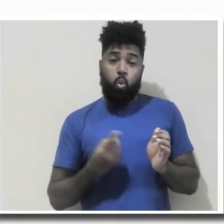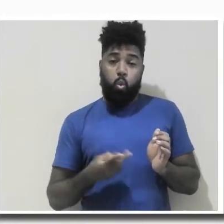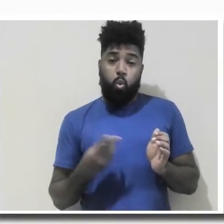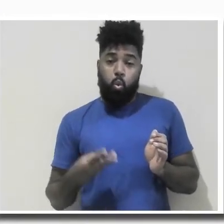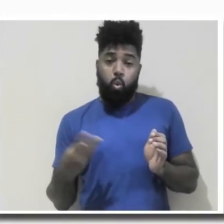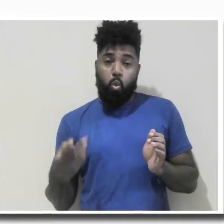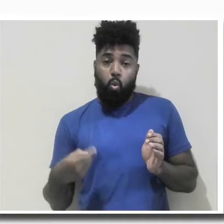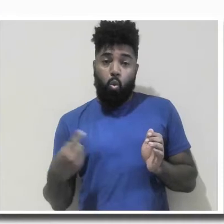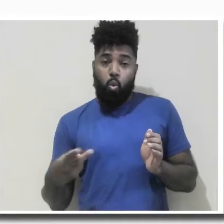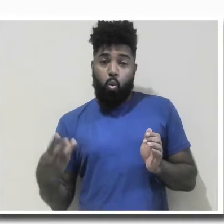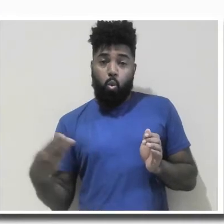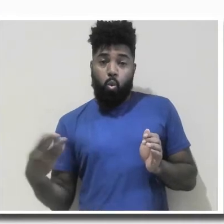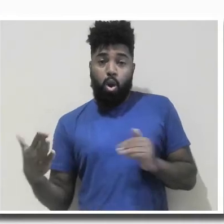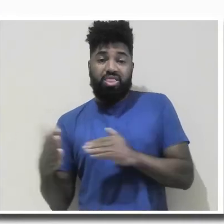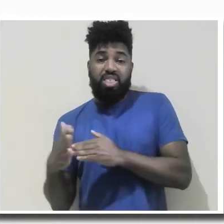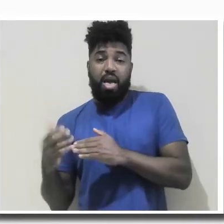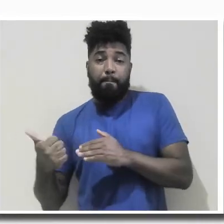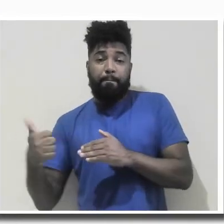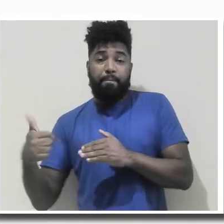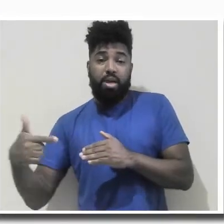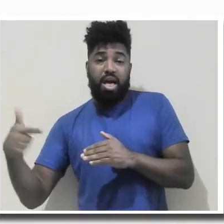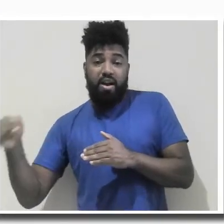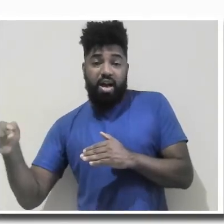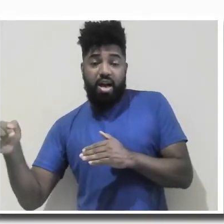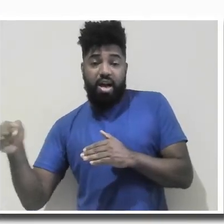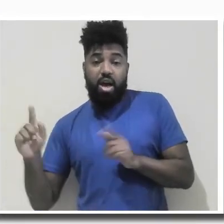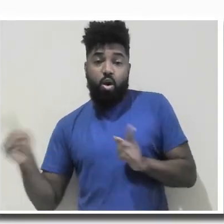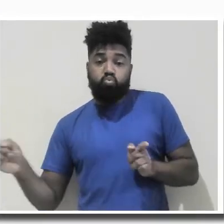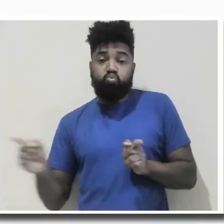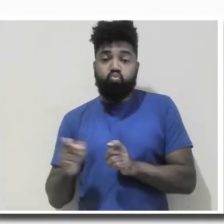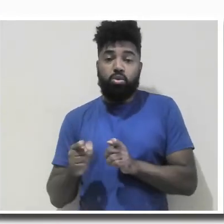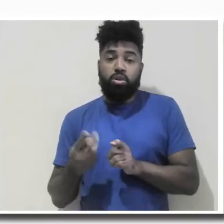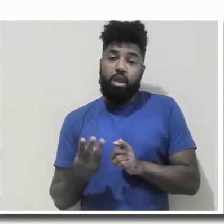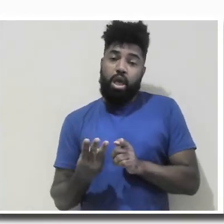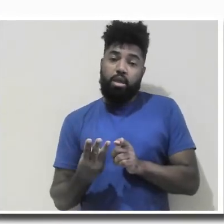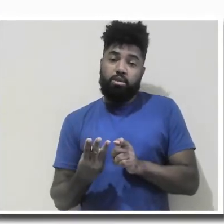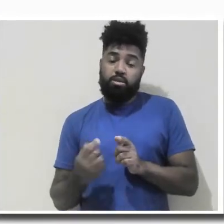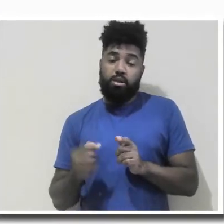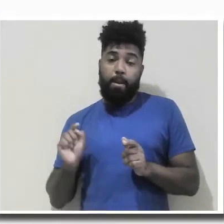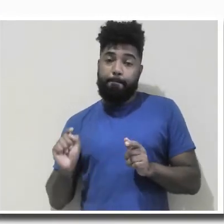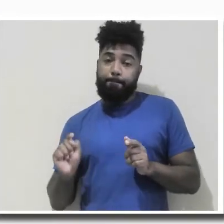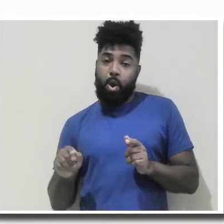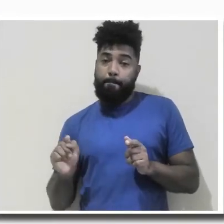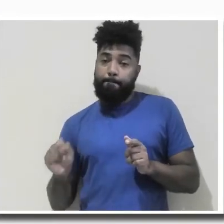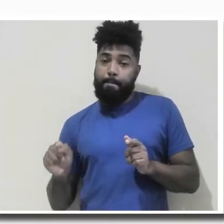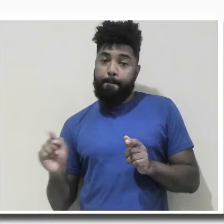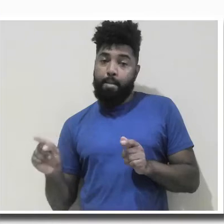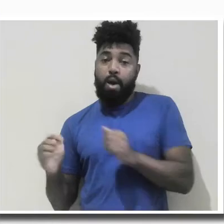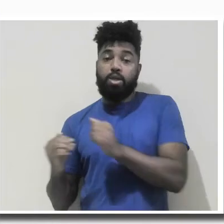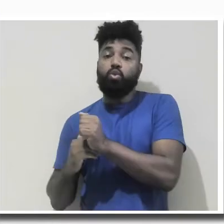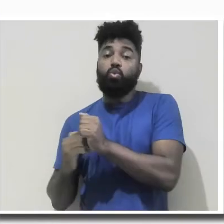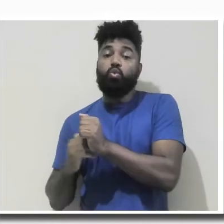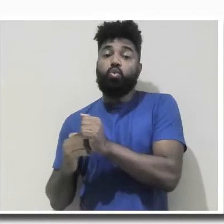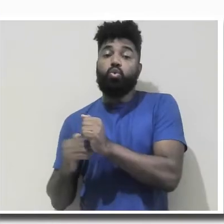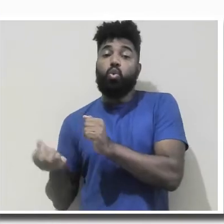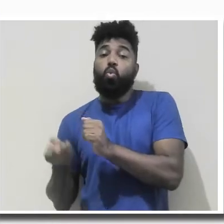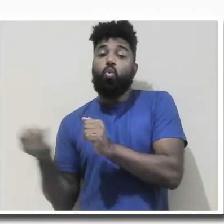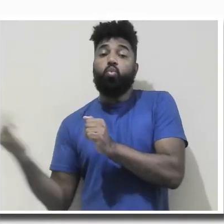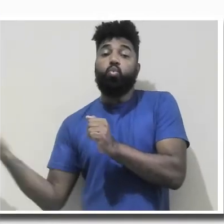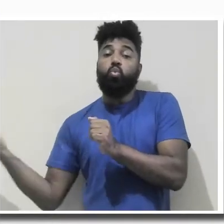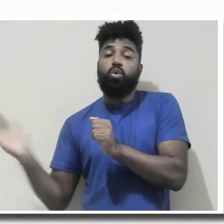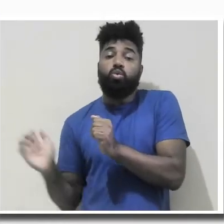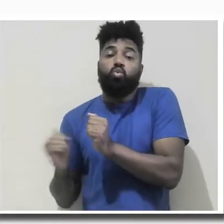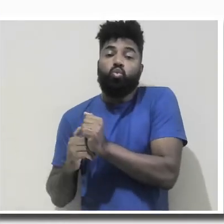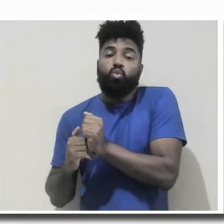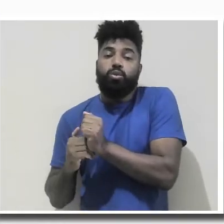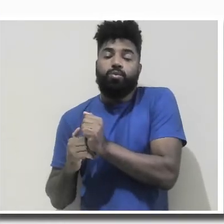coloquei apenas 3. E esses 3 pontinhos escondem